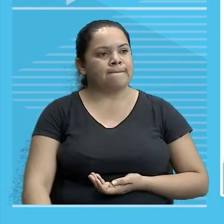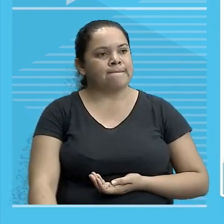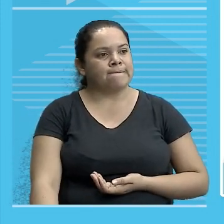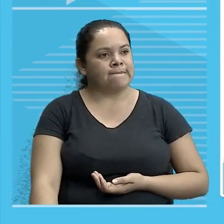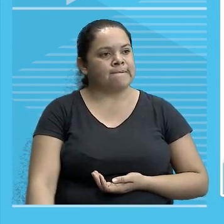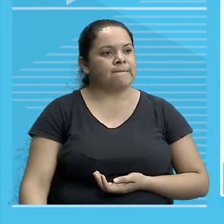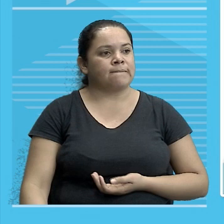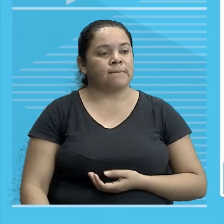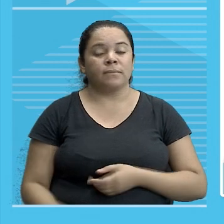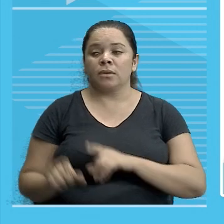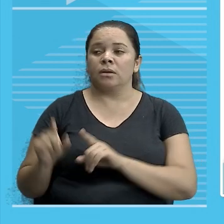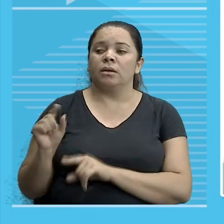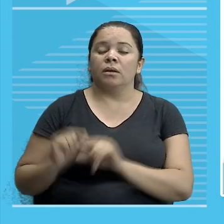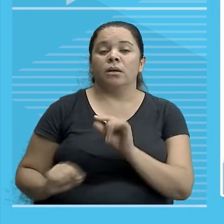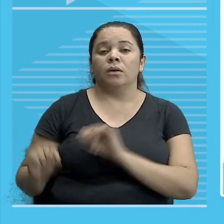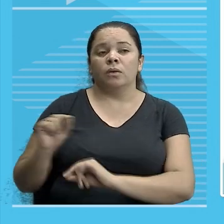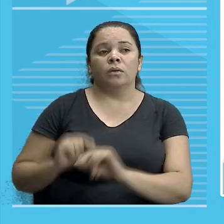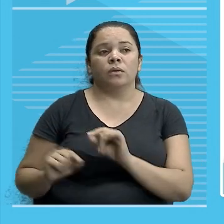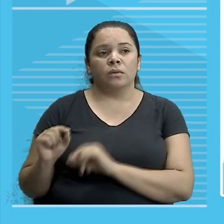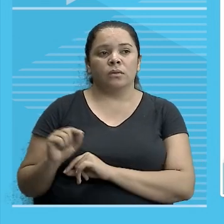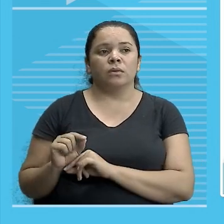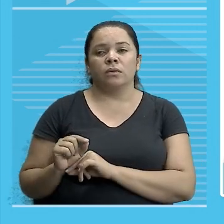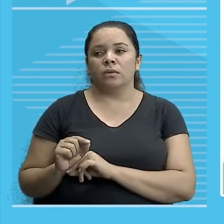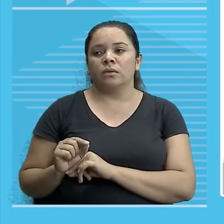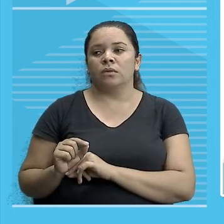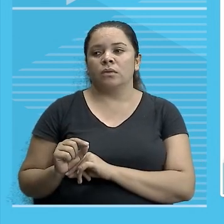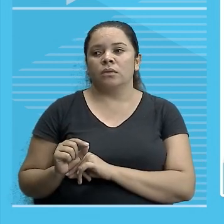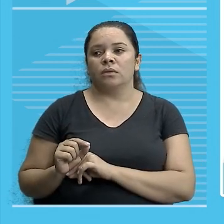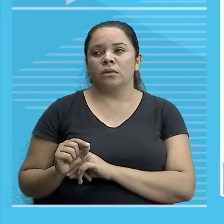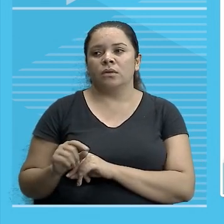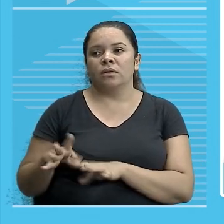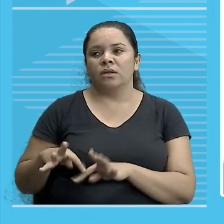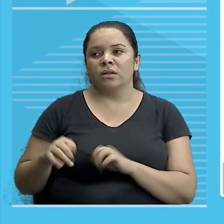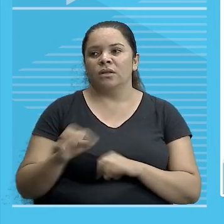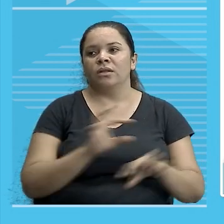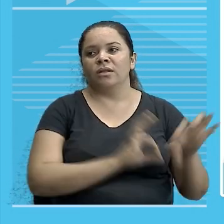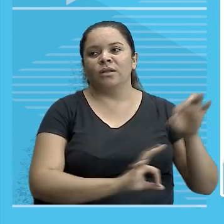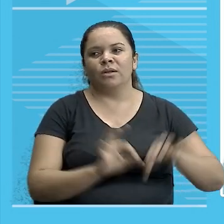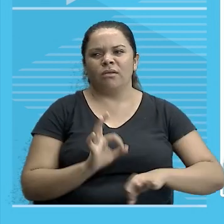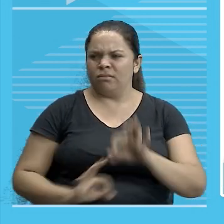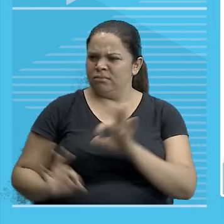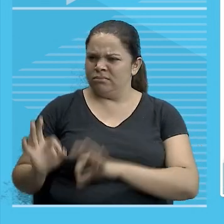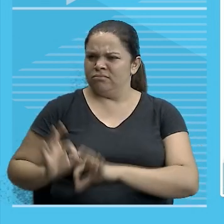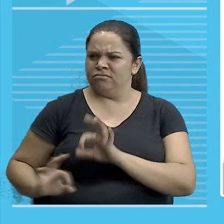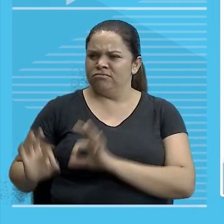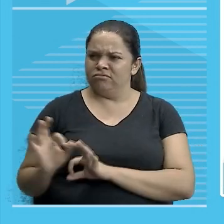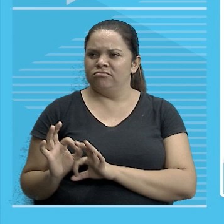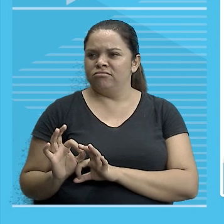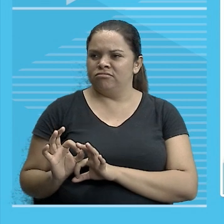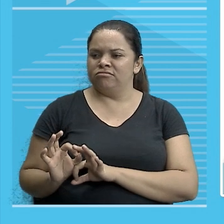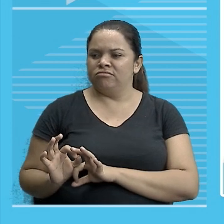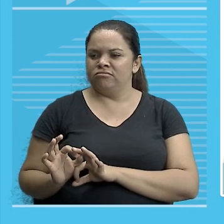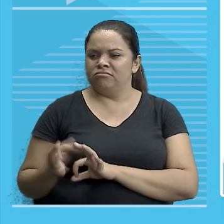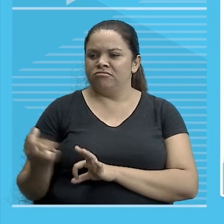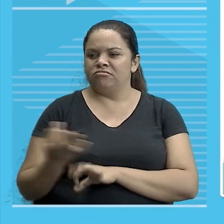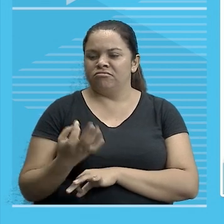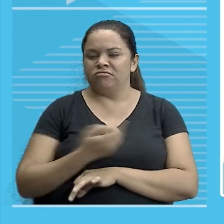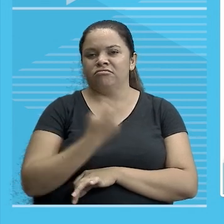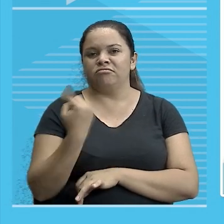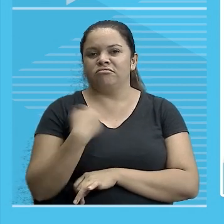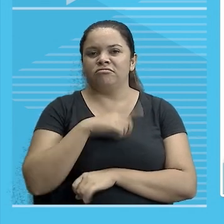isso é a sequenciazinha toda bonitinha, bacaninha do nosso